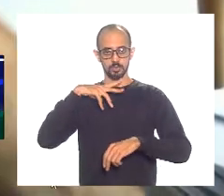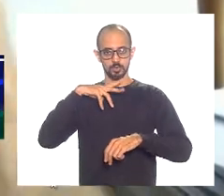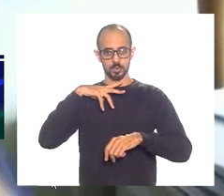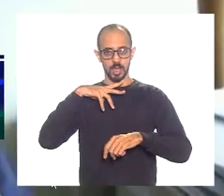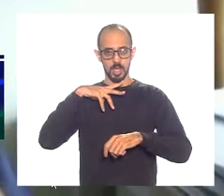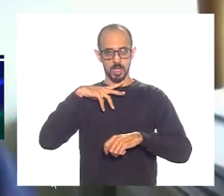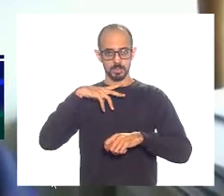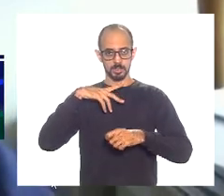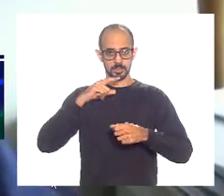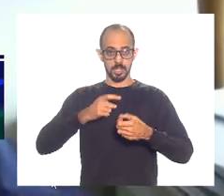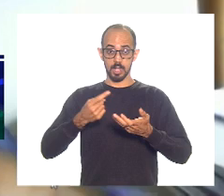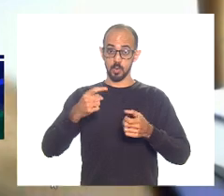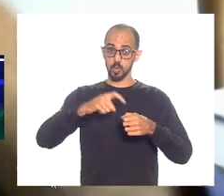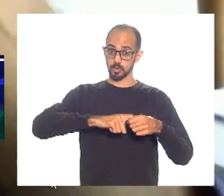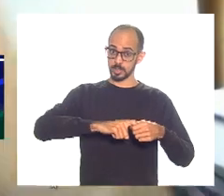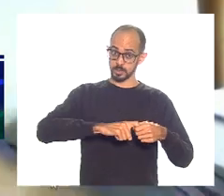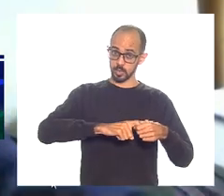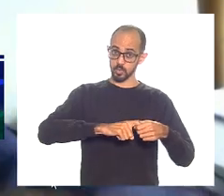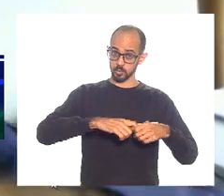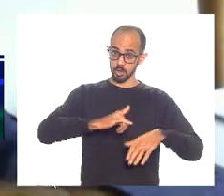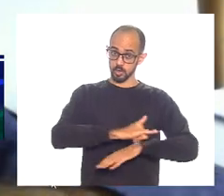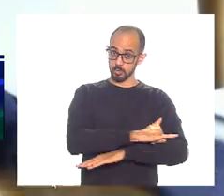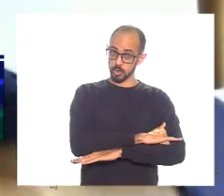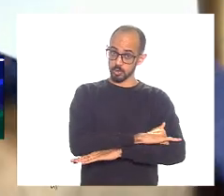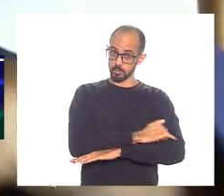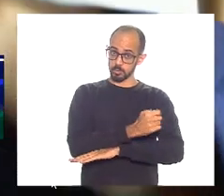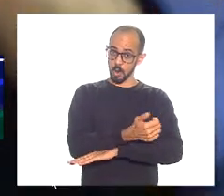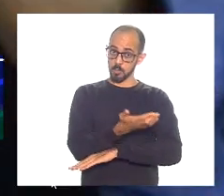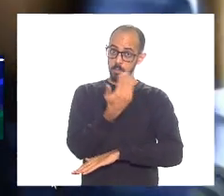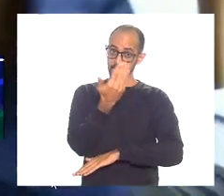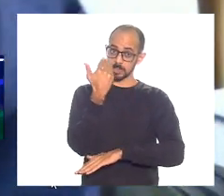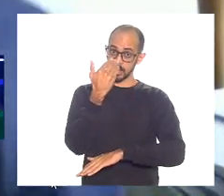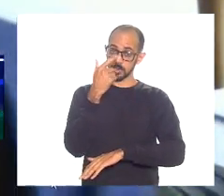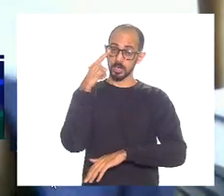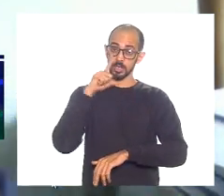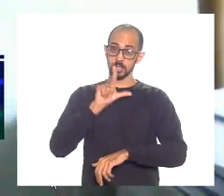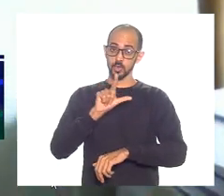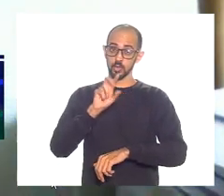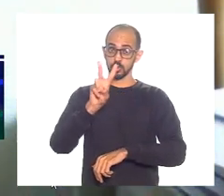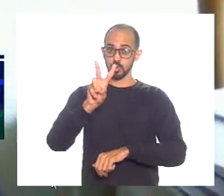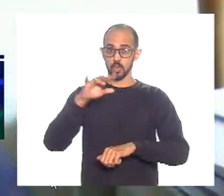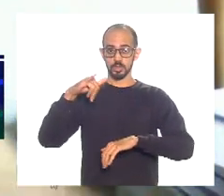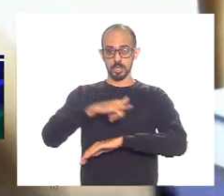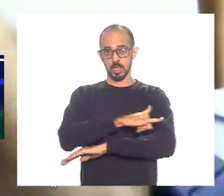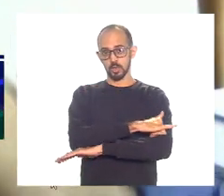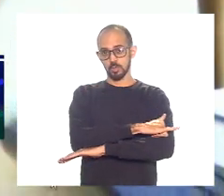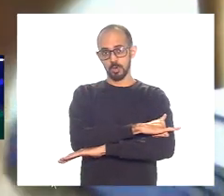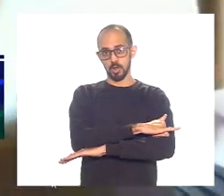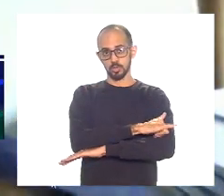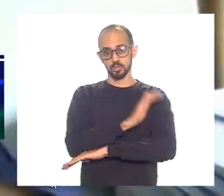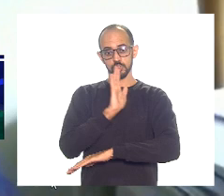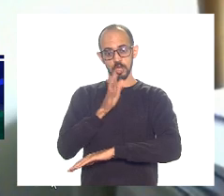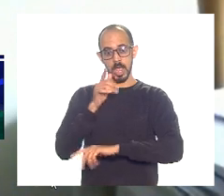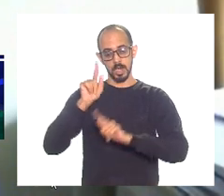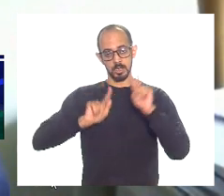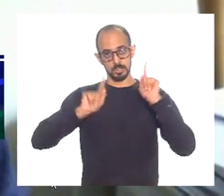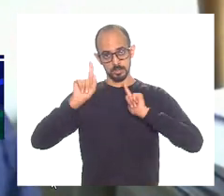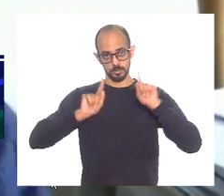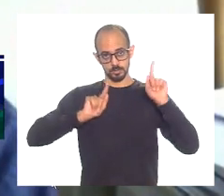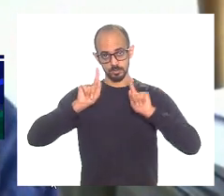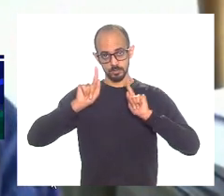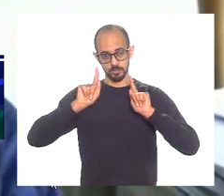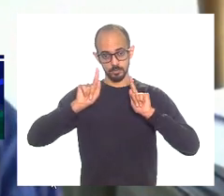de aeroportos, ela recentemente ganhou 2 aeroportos já licitados e